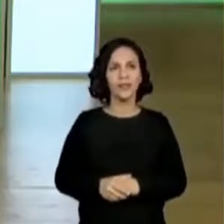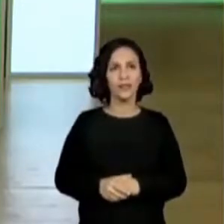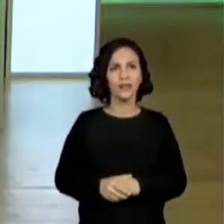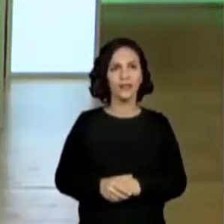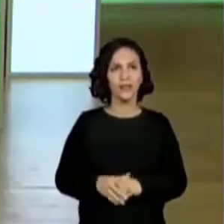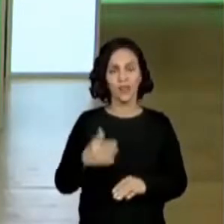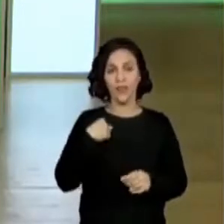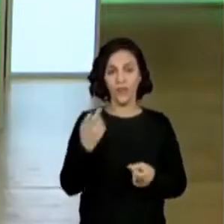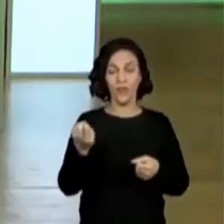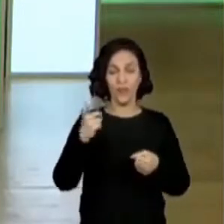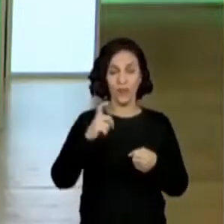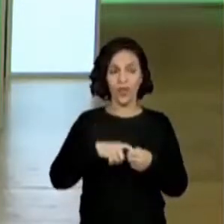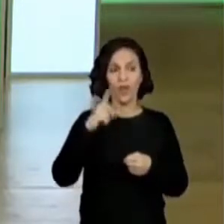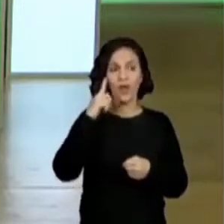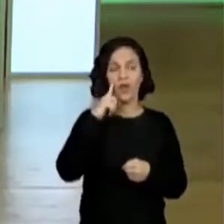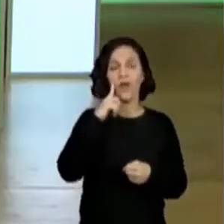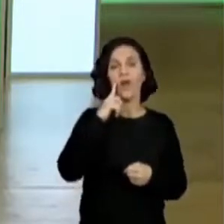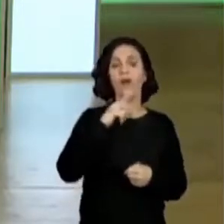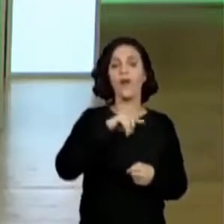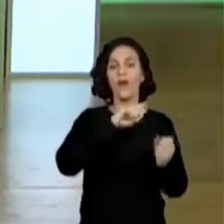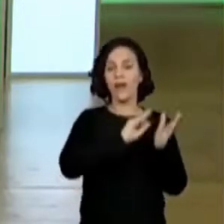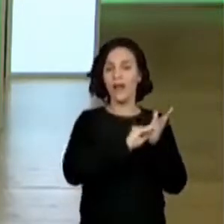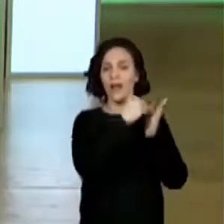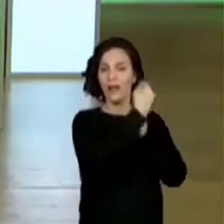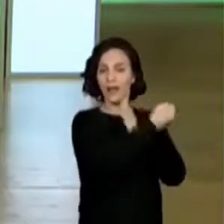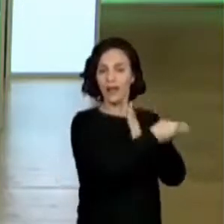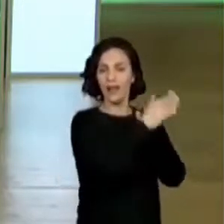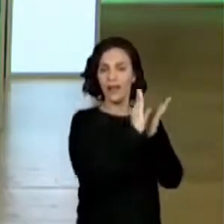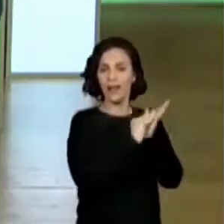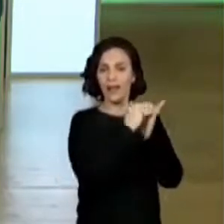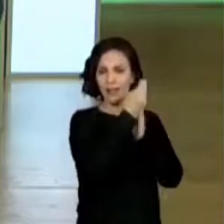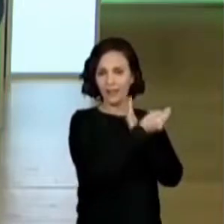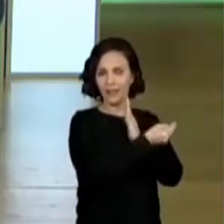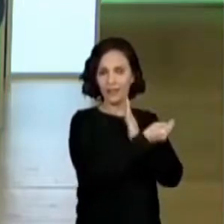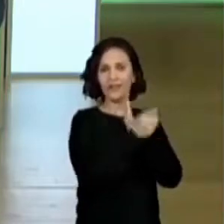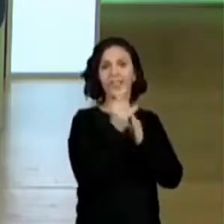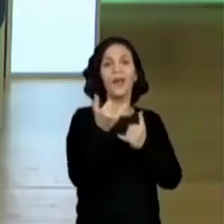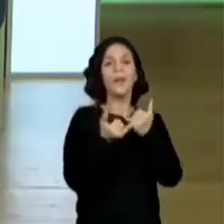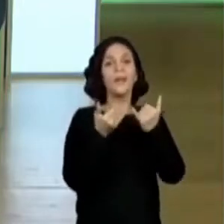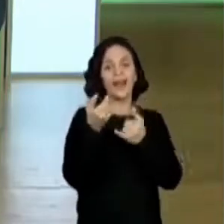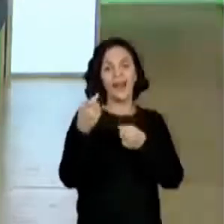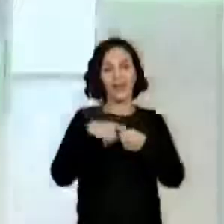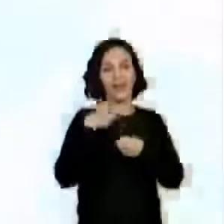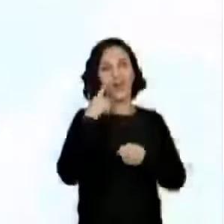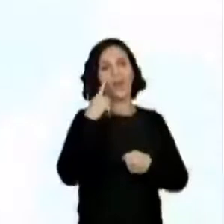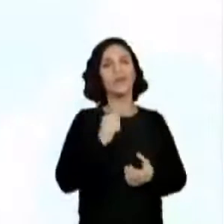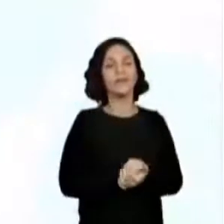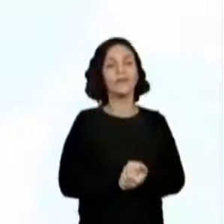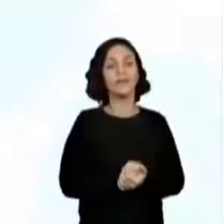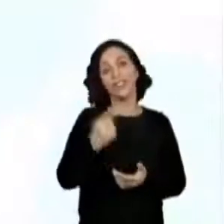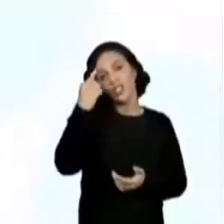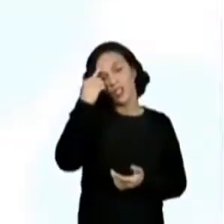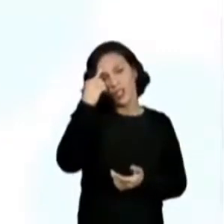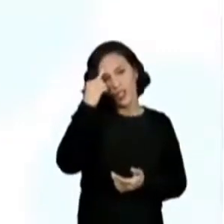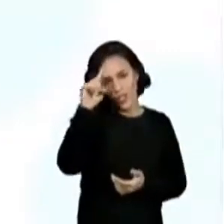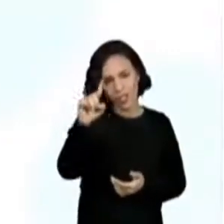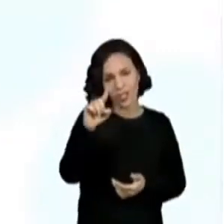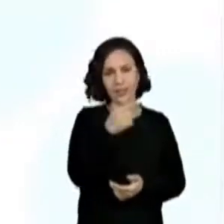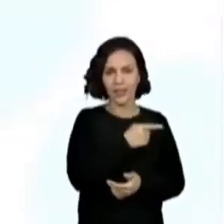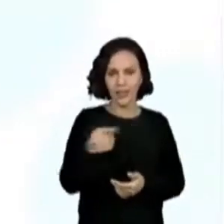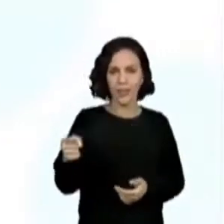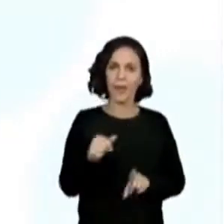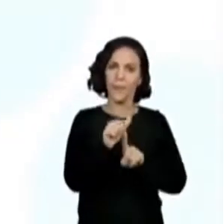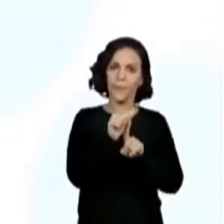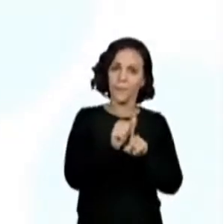vou voltar no calendário, Fran, rapidinho, só para a gente retomar aquela brincadeira rapidinho. Então, vimos dia da semana,